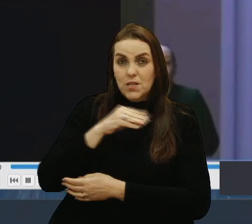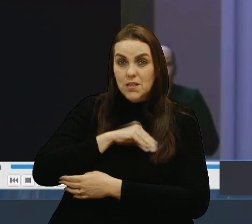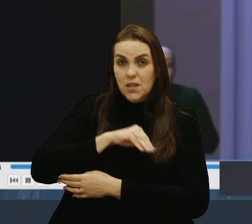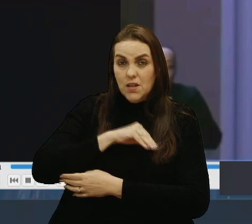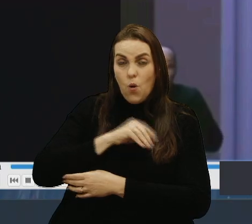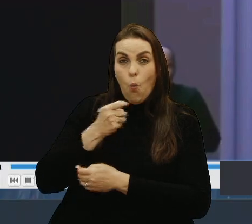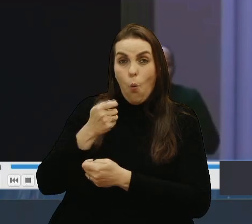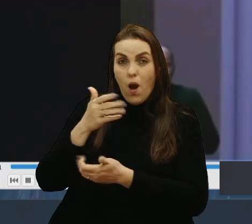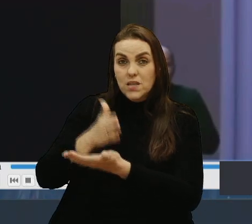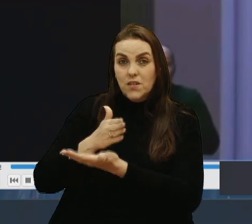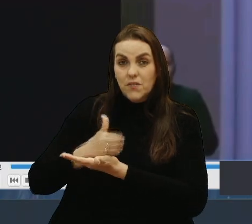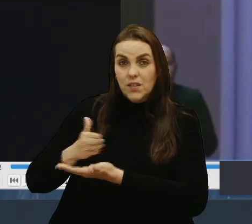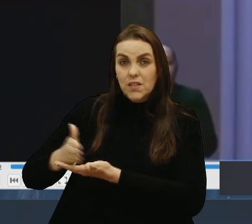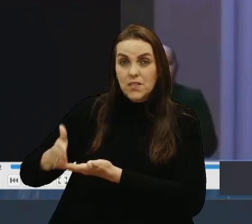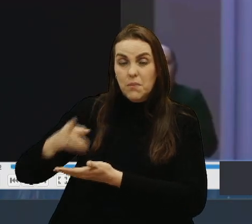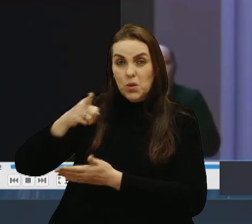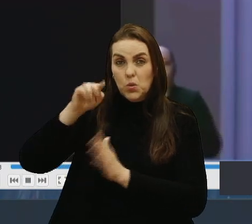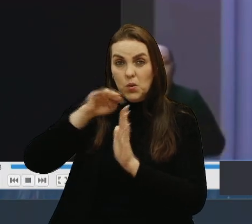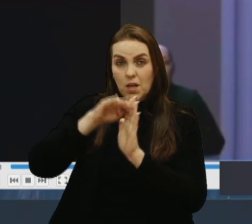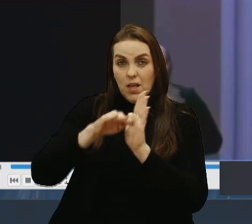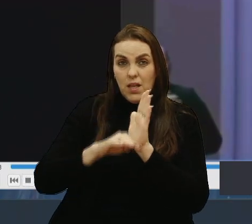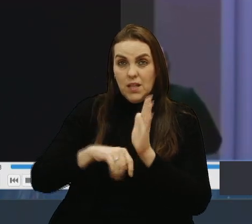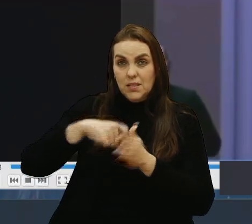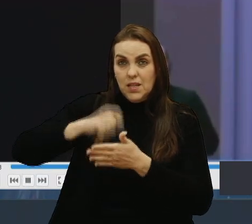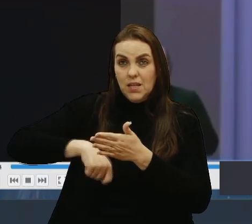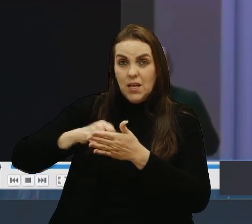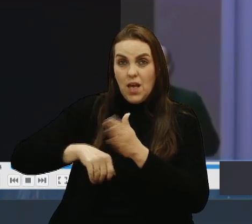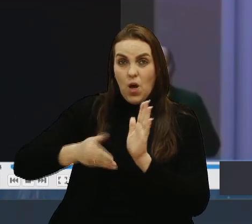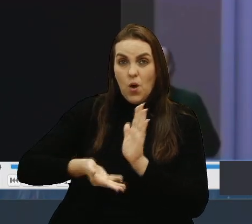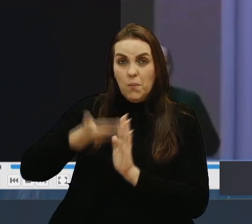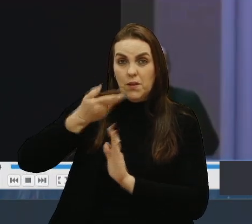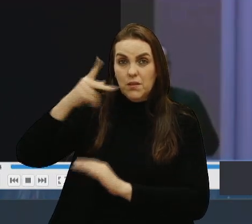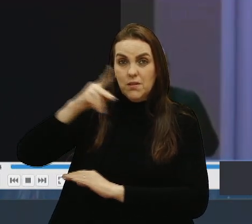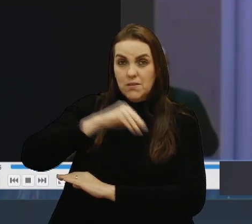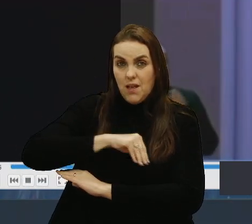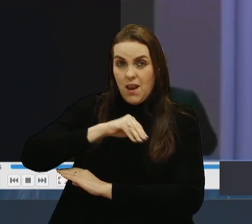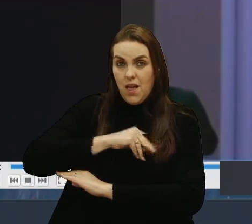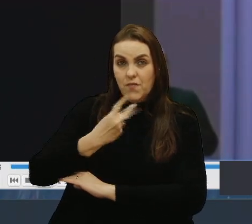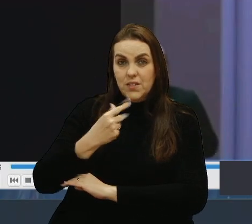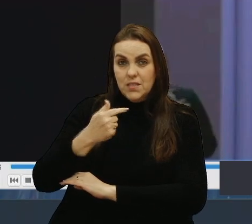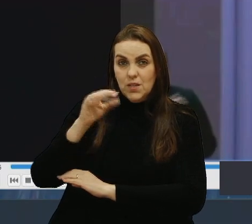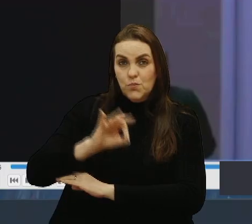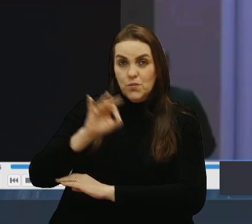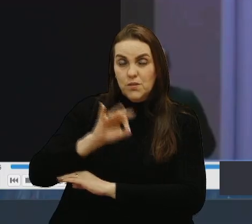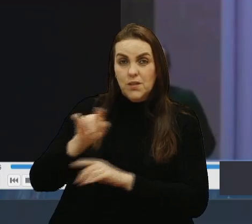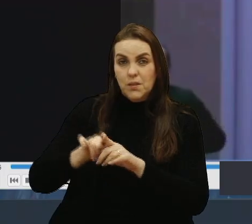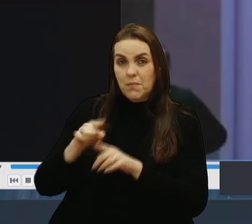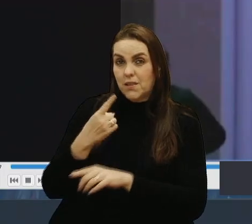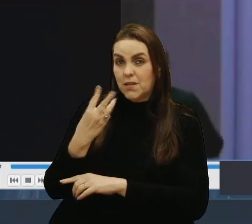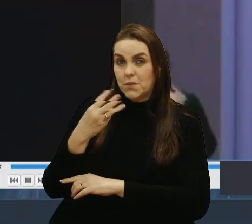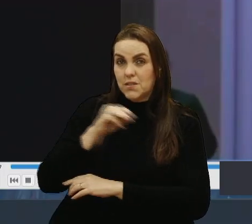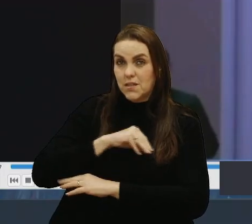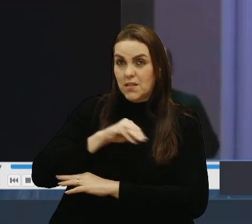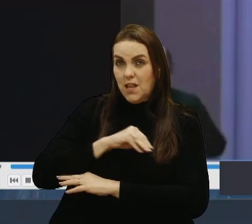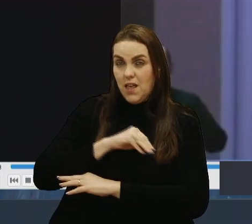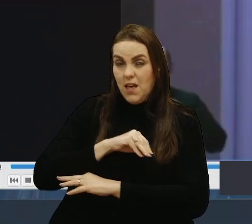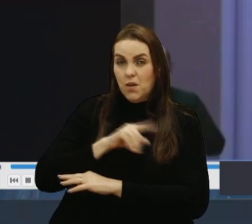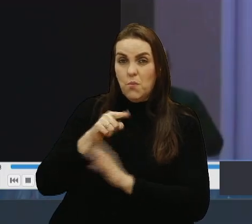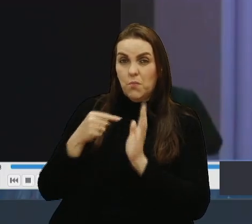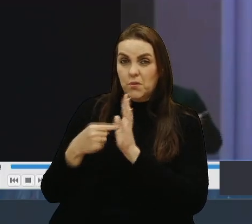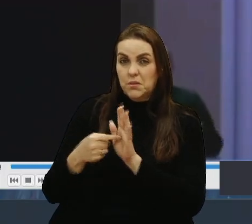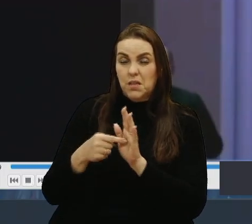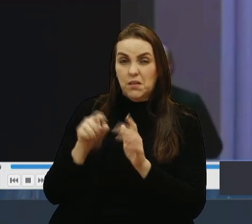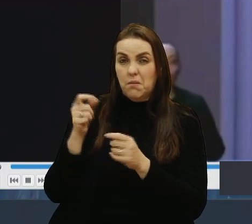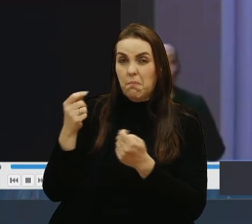bancário, o senhor assinava a lista para aumento do seu salário, criando inclusive, em 27%, e criando inclusive o 13º, dando uma demonstração de pouco caso para a economia do município. Enquanto